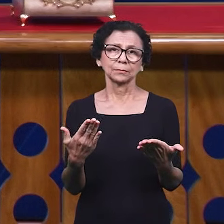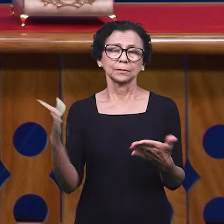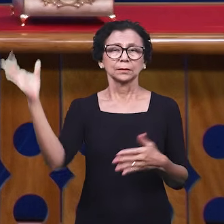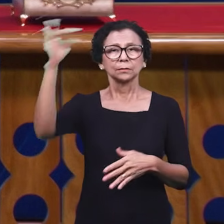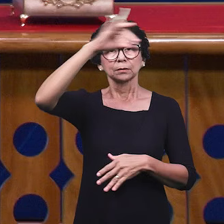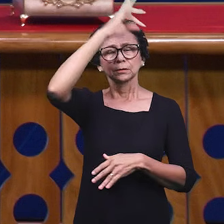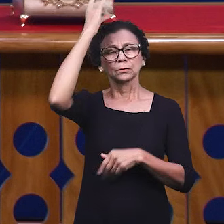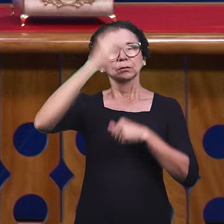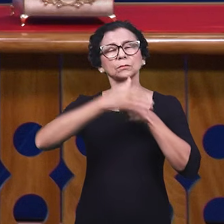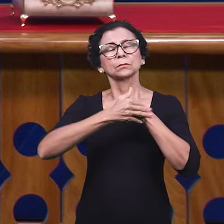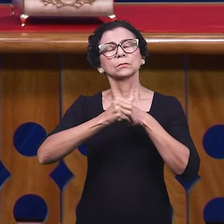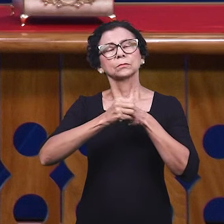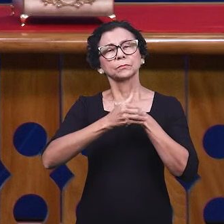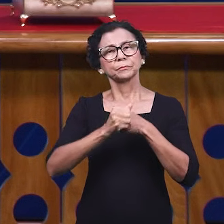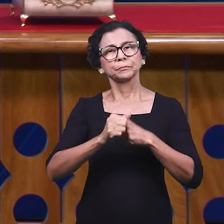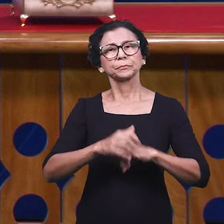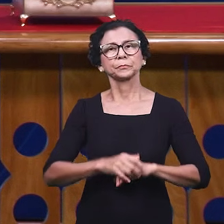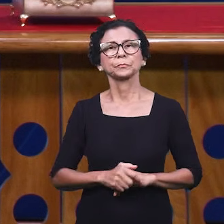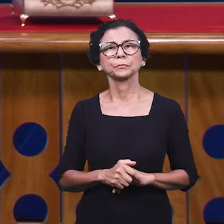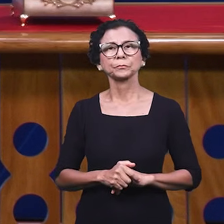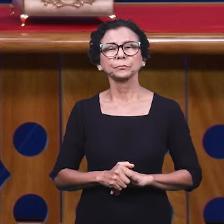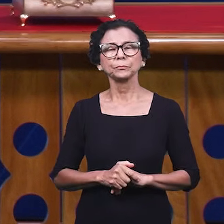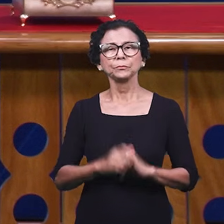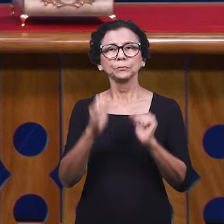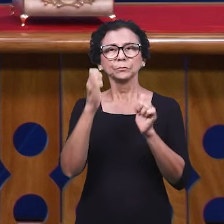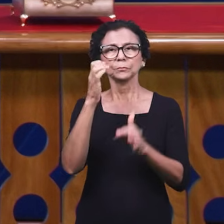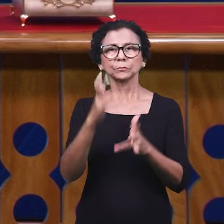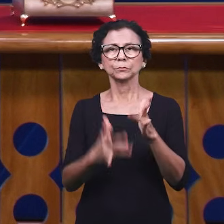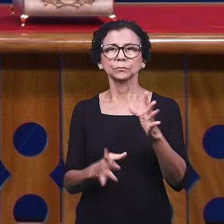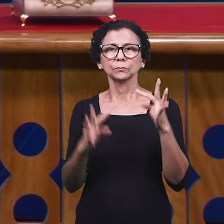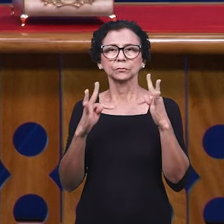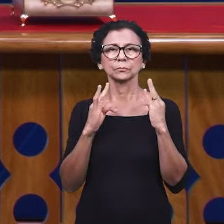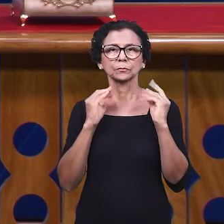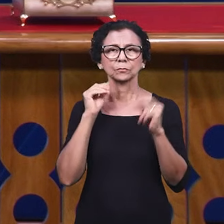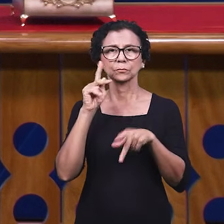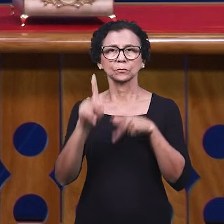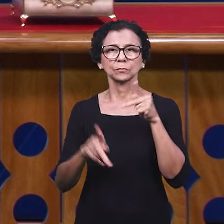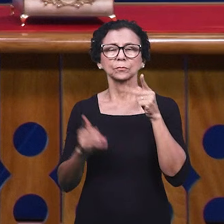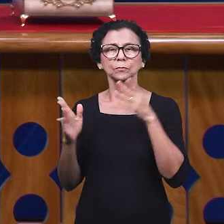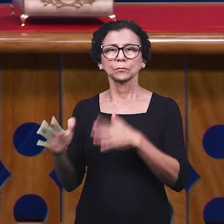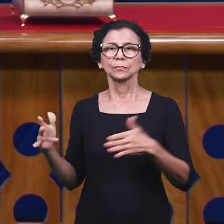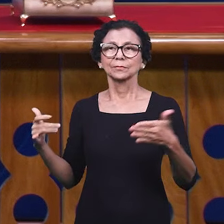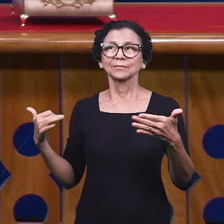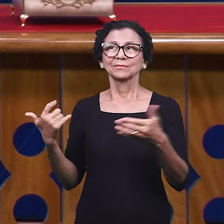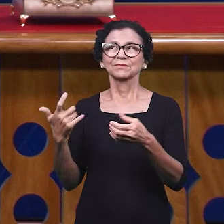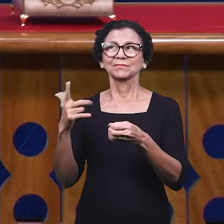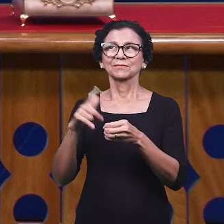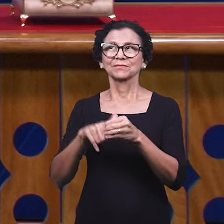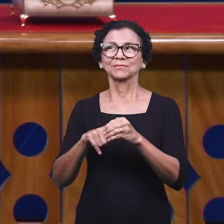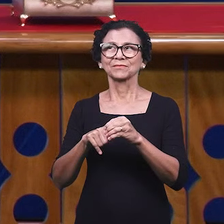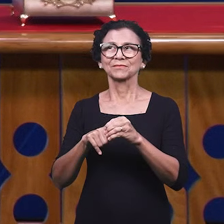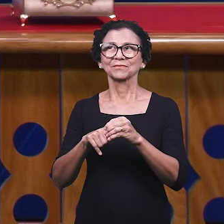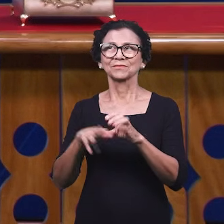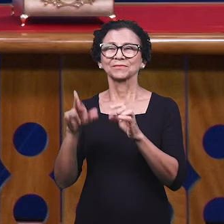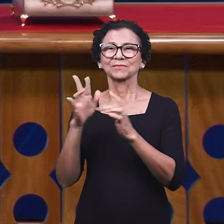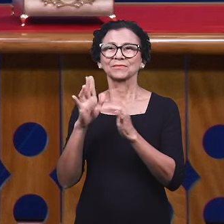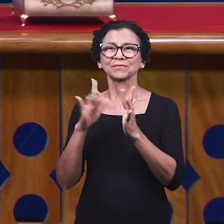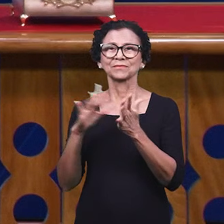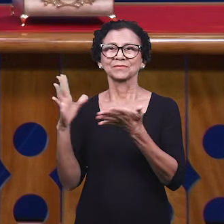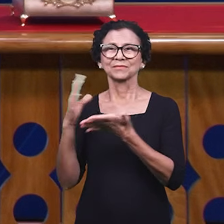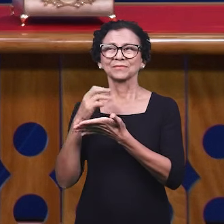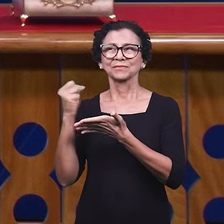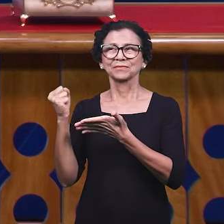eternas consolações do Espírito Santo sejam com toda a igreja agora e até aquele grande dia que o Senhor há de vir nos